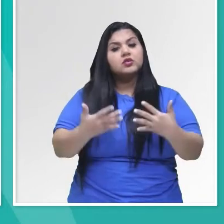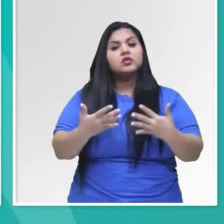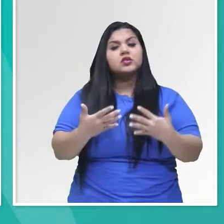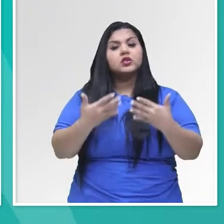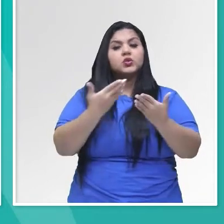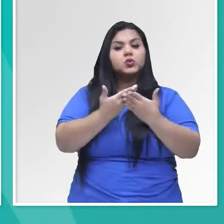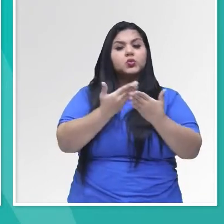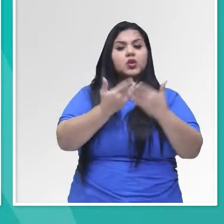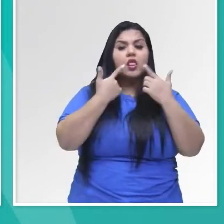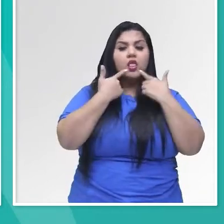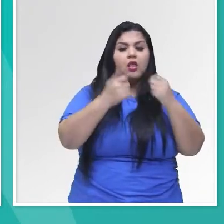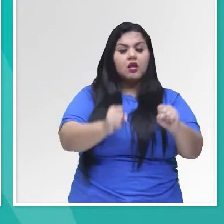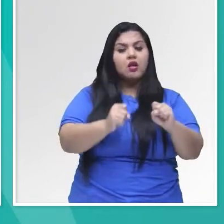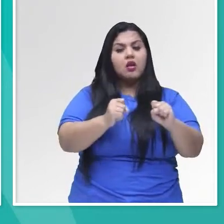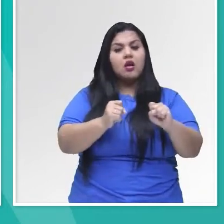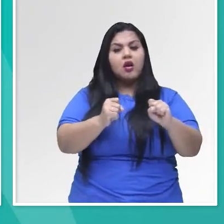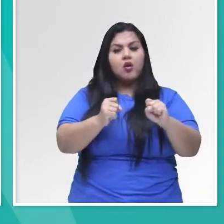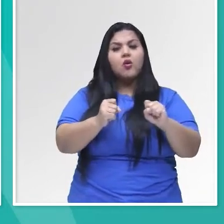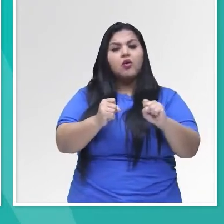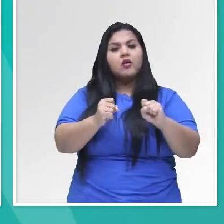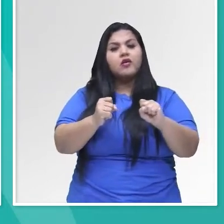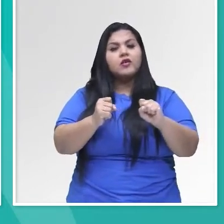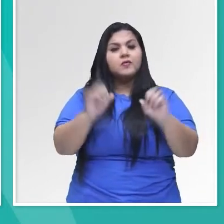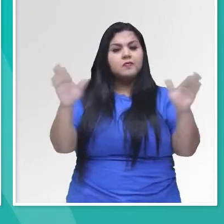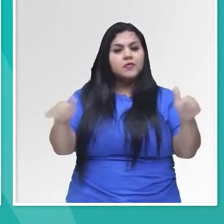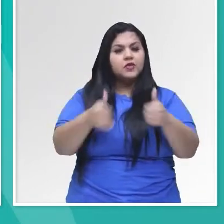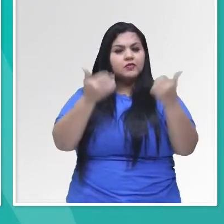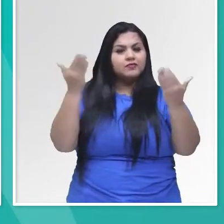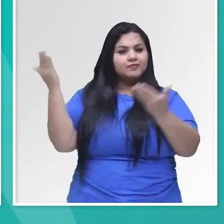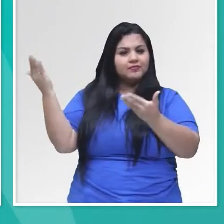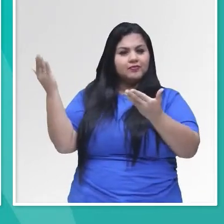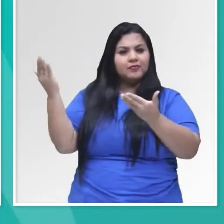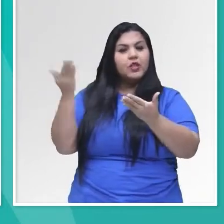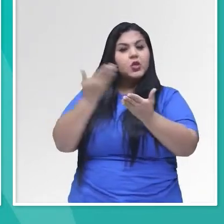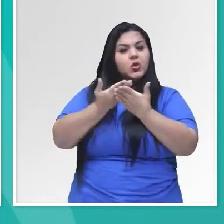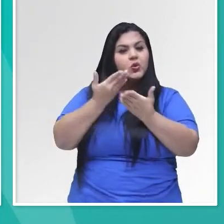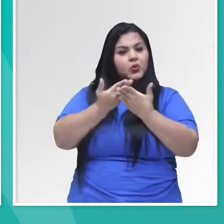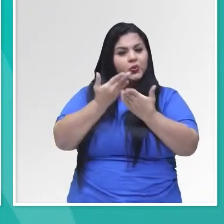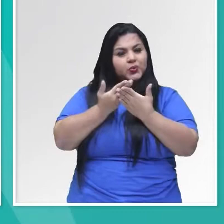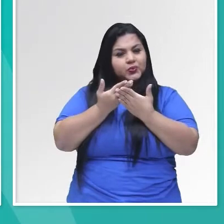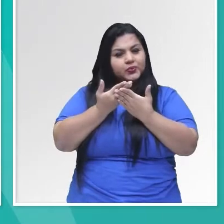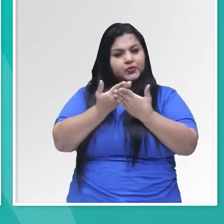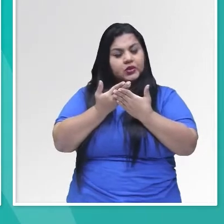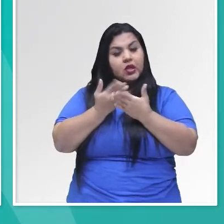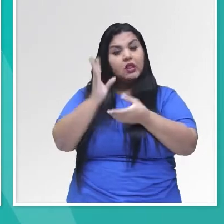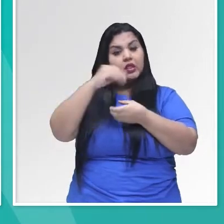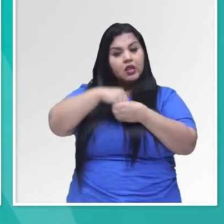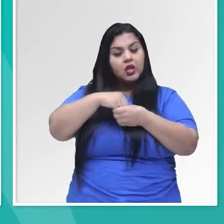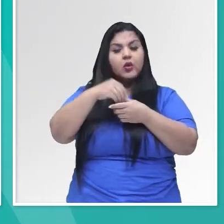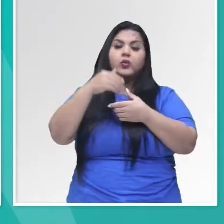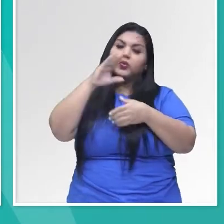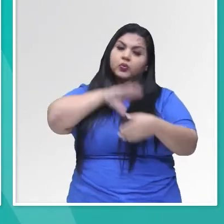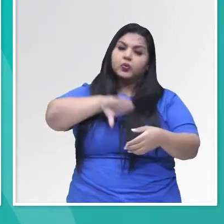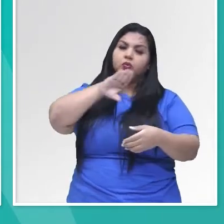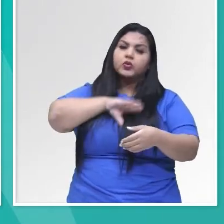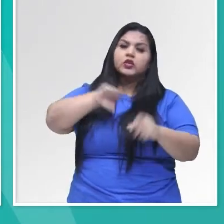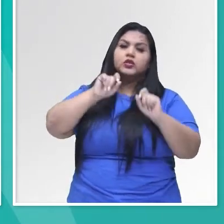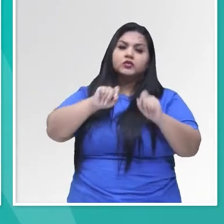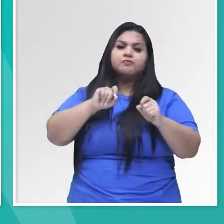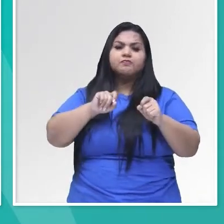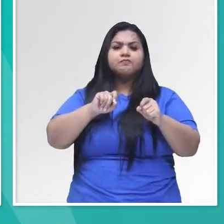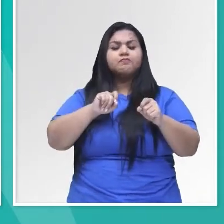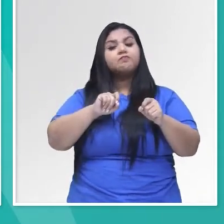linguísticos, vamos ampliar um pouquinho mais. Observa aí. Olha só, estudos linguísticos na língua portuguesa.